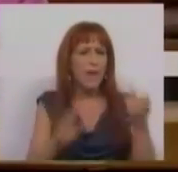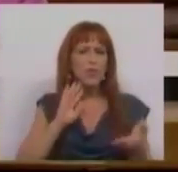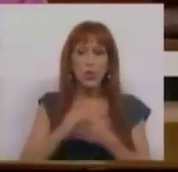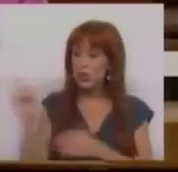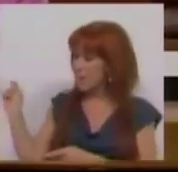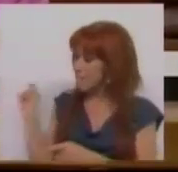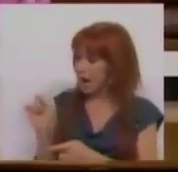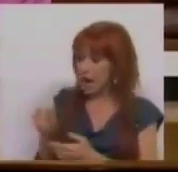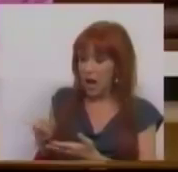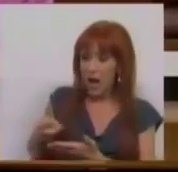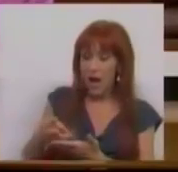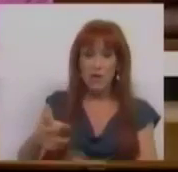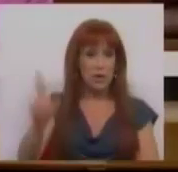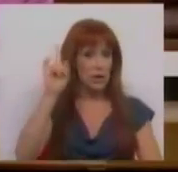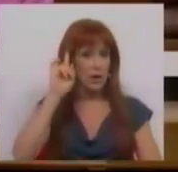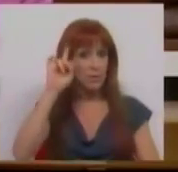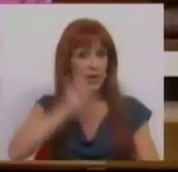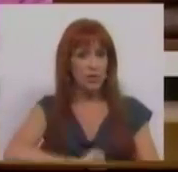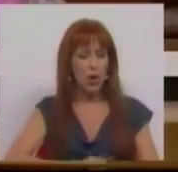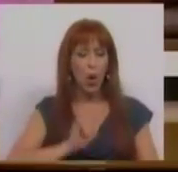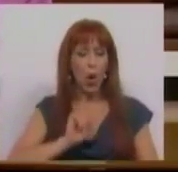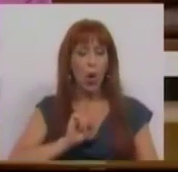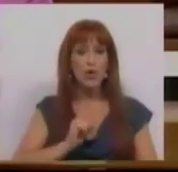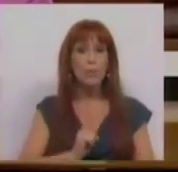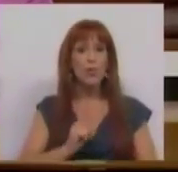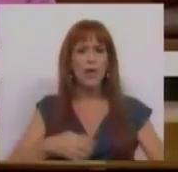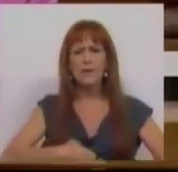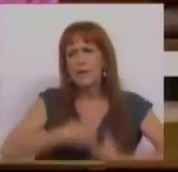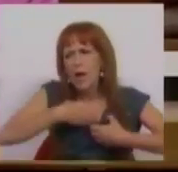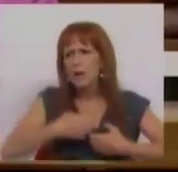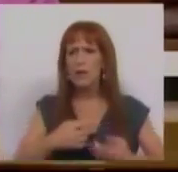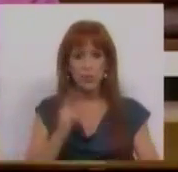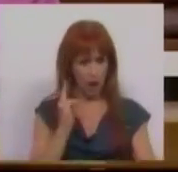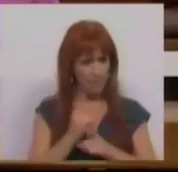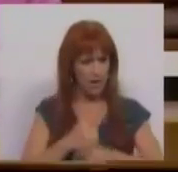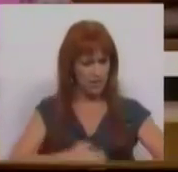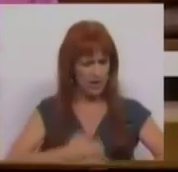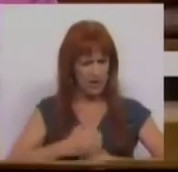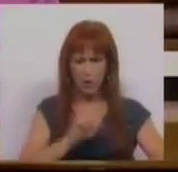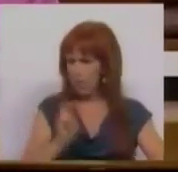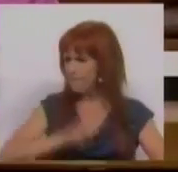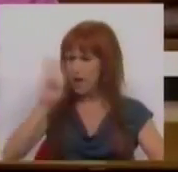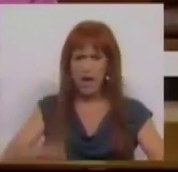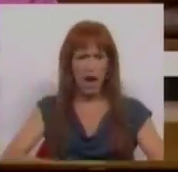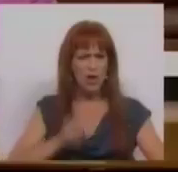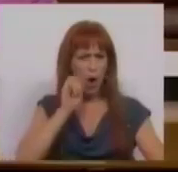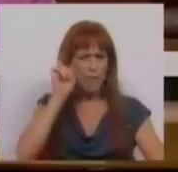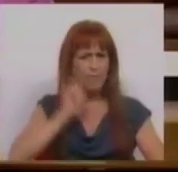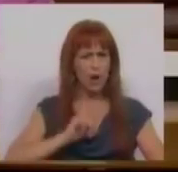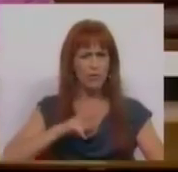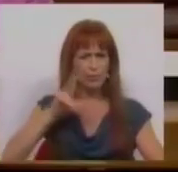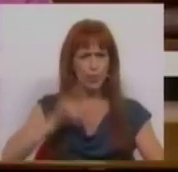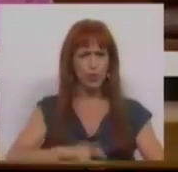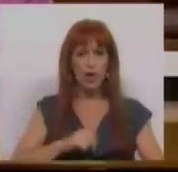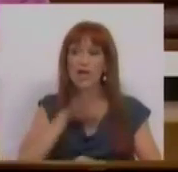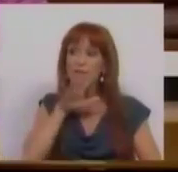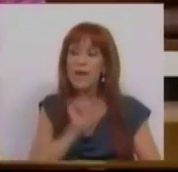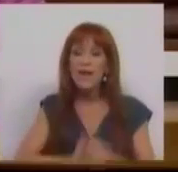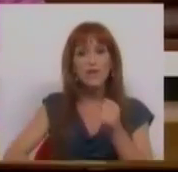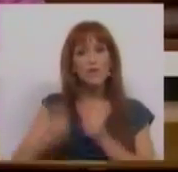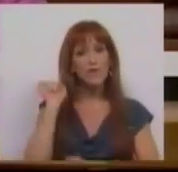últimos meses e, sobretudo, aquilo por que passaram e ainda passam milhares de portugueses e portuguesas e as